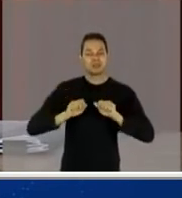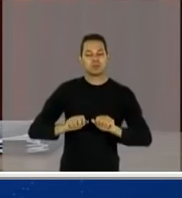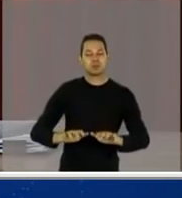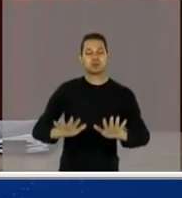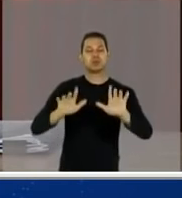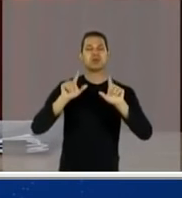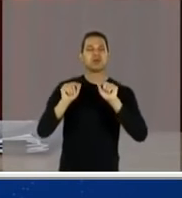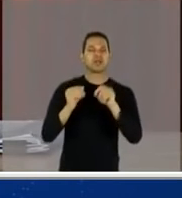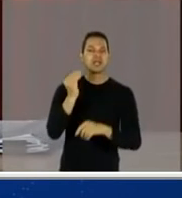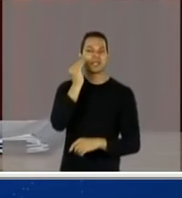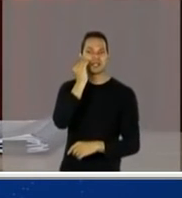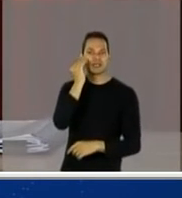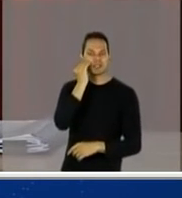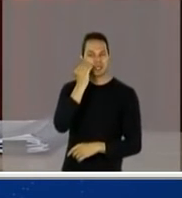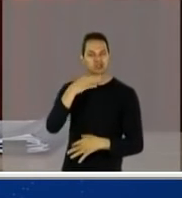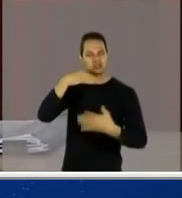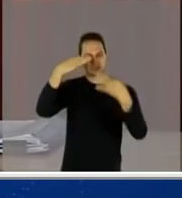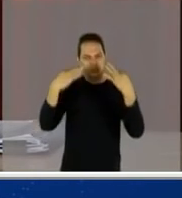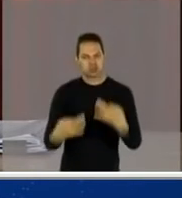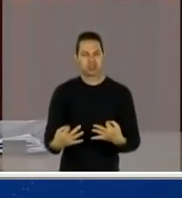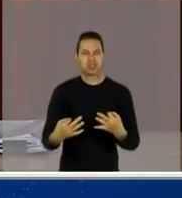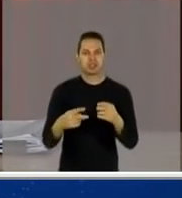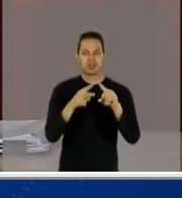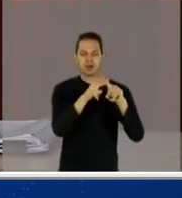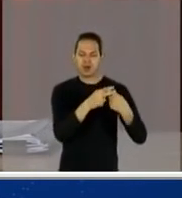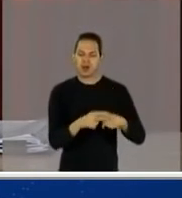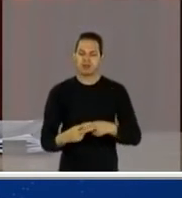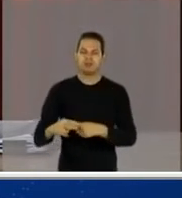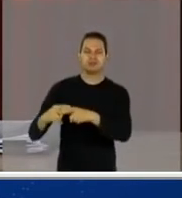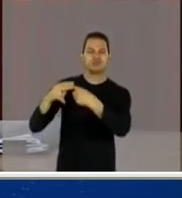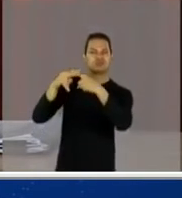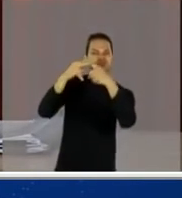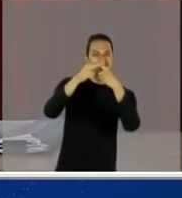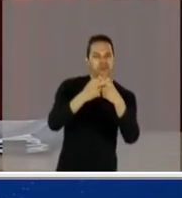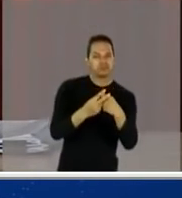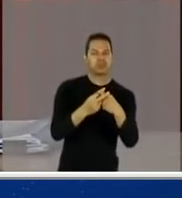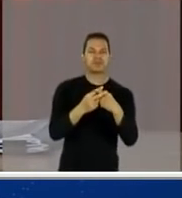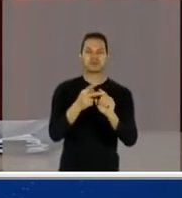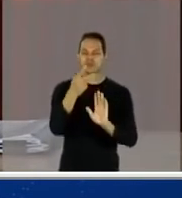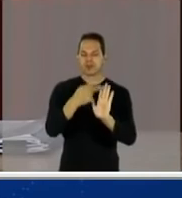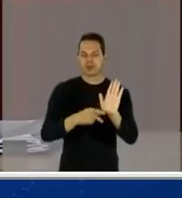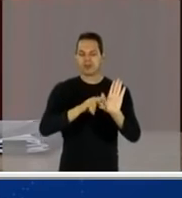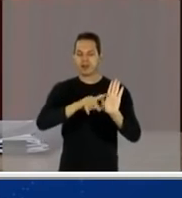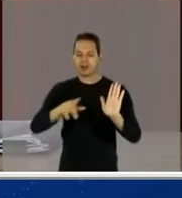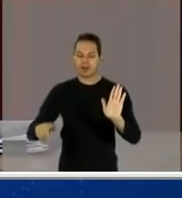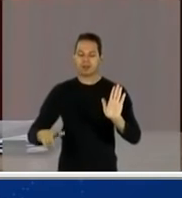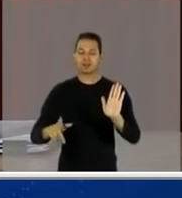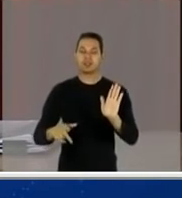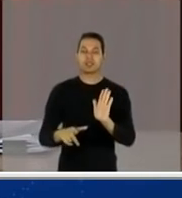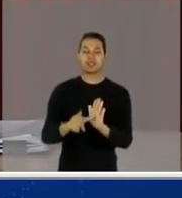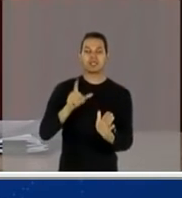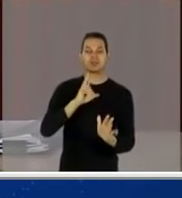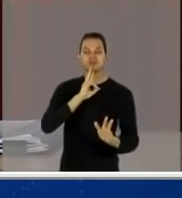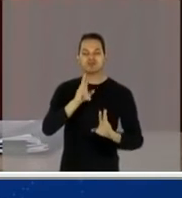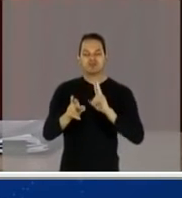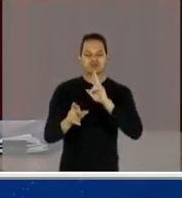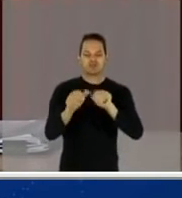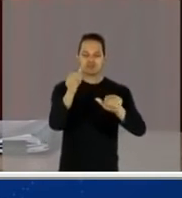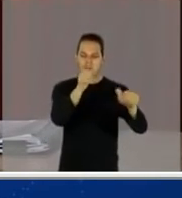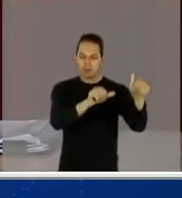delas evidentemente que os participantes dessa comissão de Transparência ficaram então na dúvida